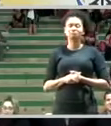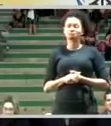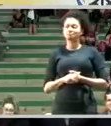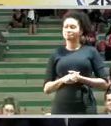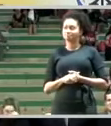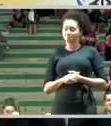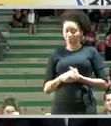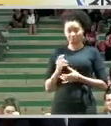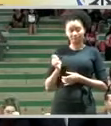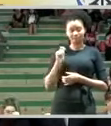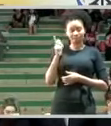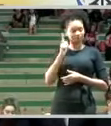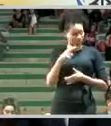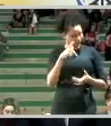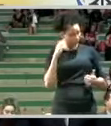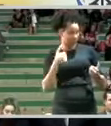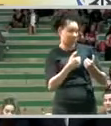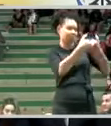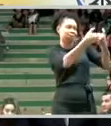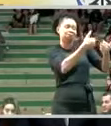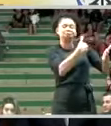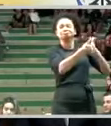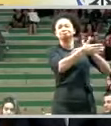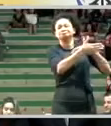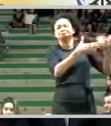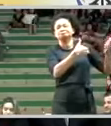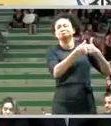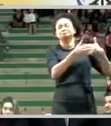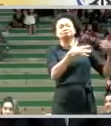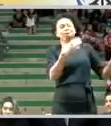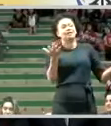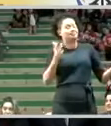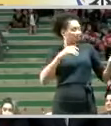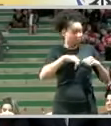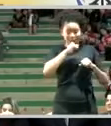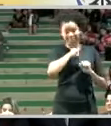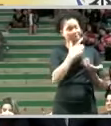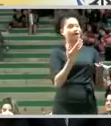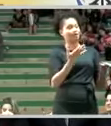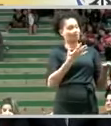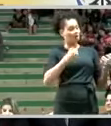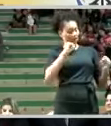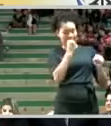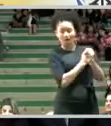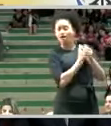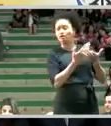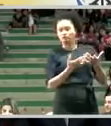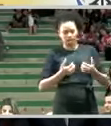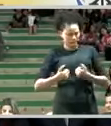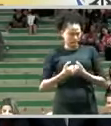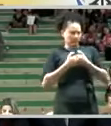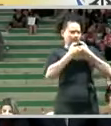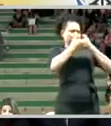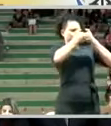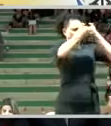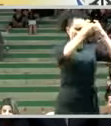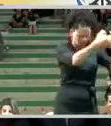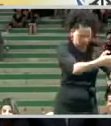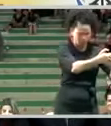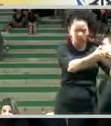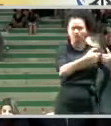Então Davi disse: "Joga lá. Se morreu, morreu, não vai fazer falta. É para matar mesmo, deixa lá." E botar a força, fez